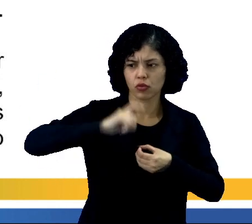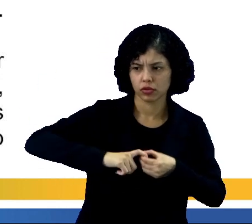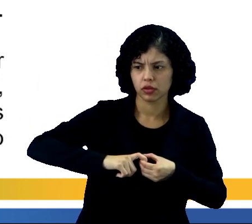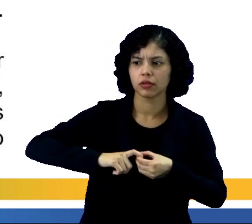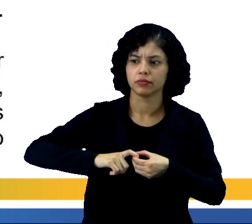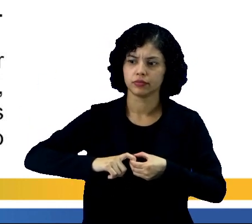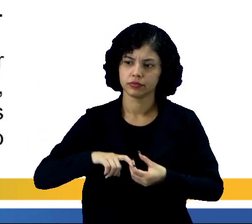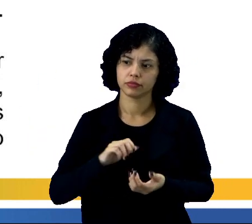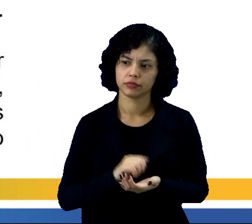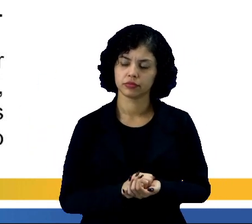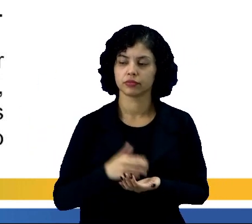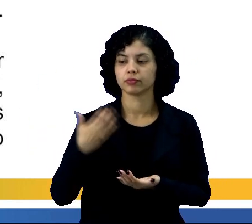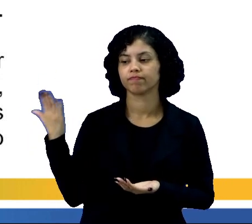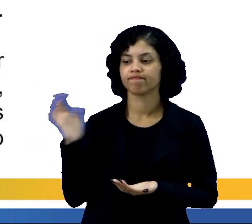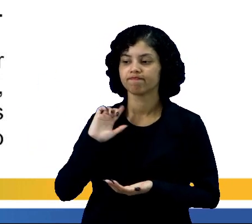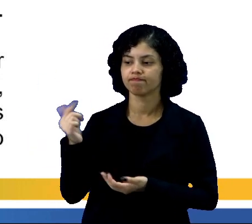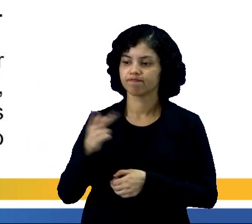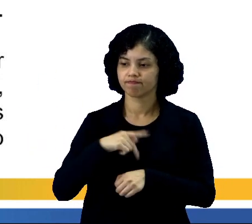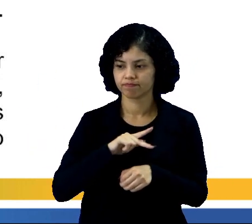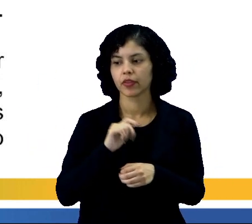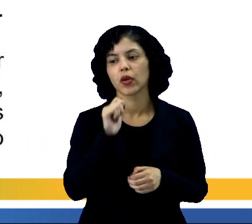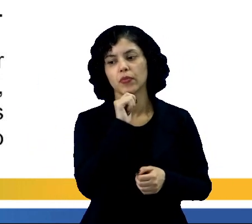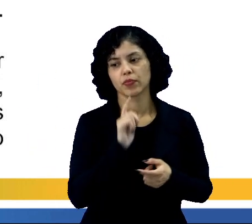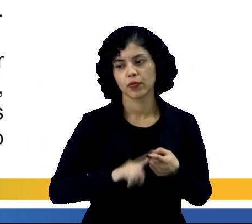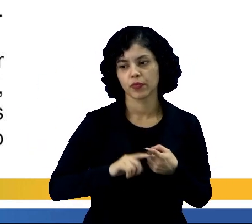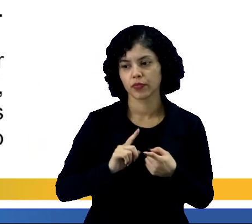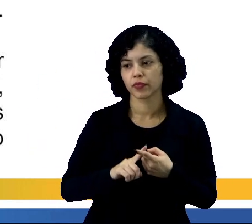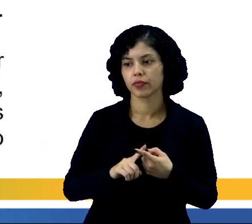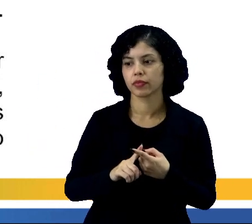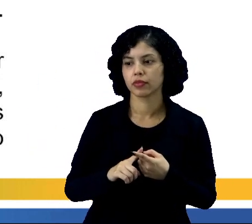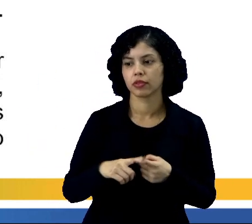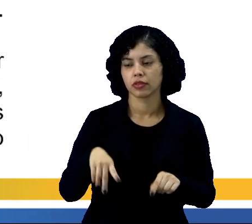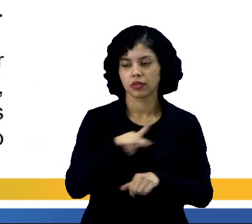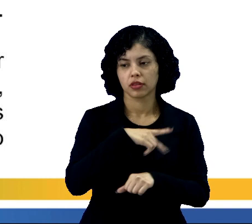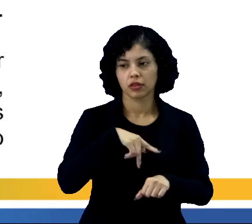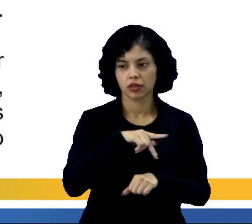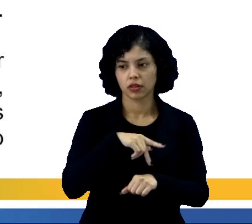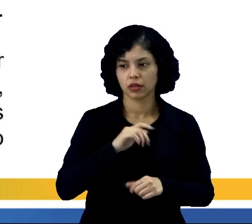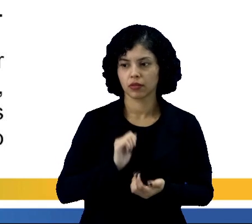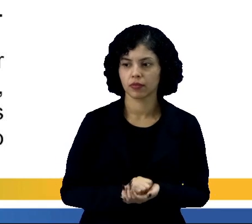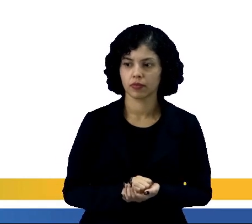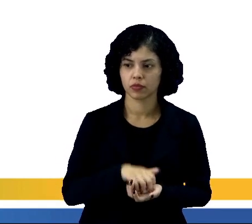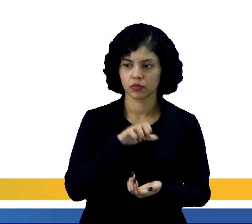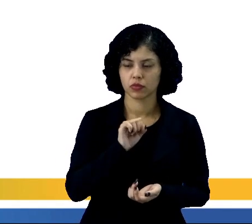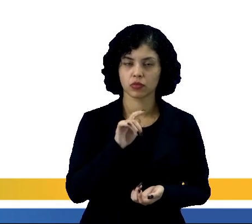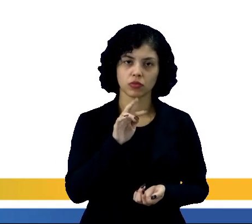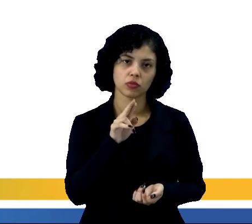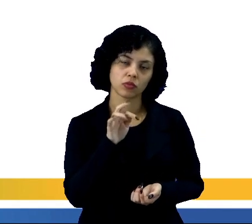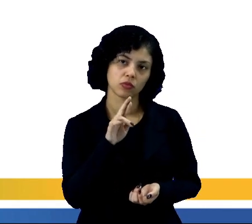voltaram-se, contra a Tchecoslováquia por conta de uma região daquele país chamada, de Sudetos.